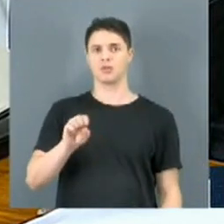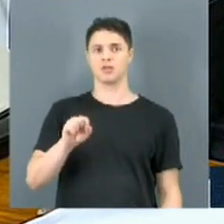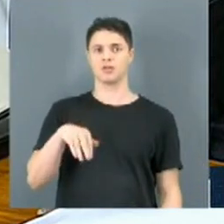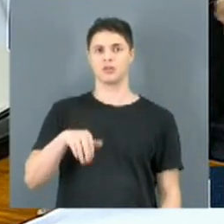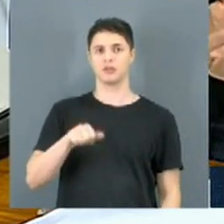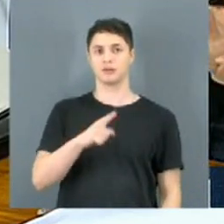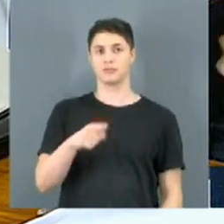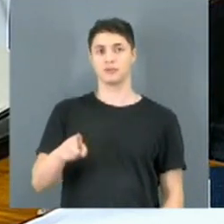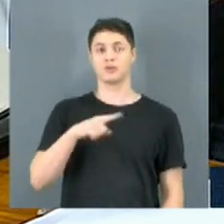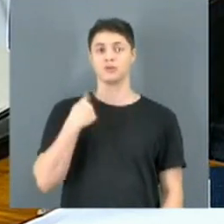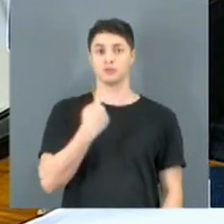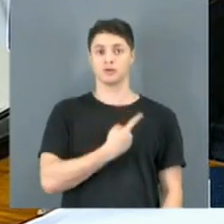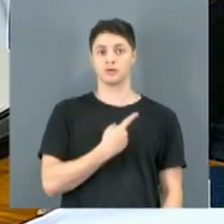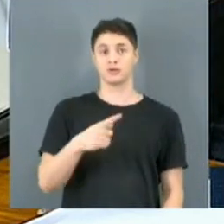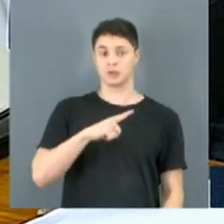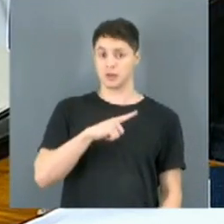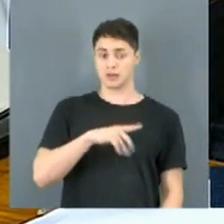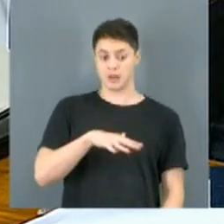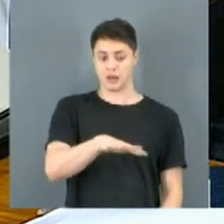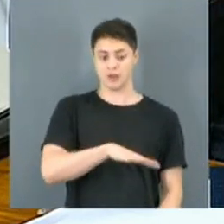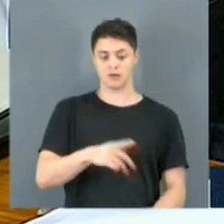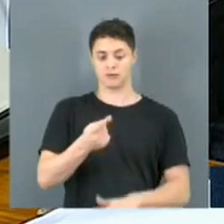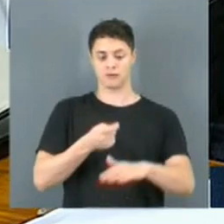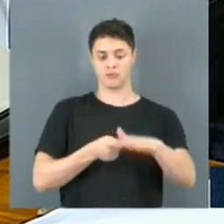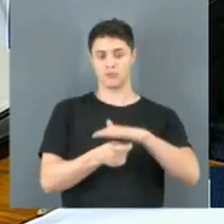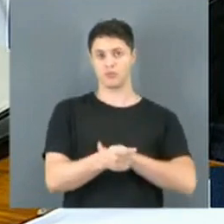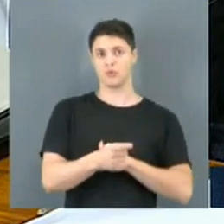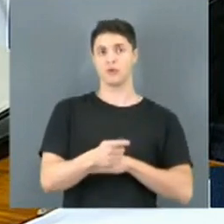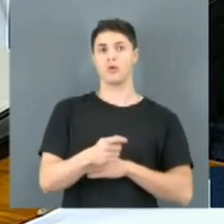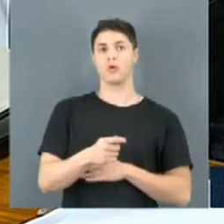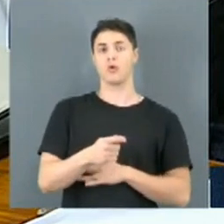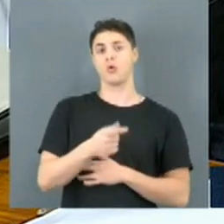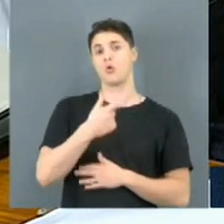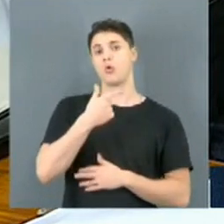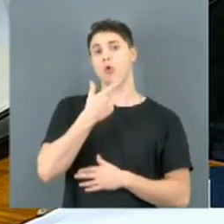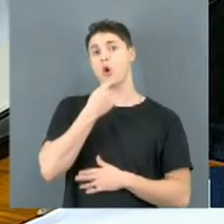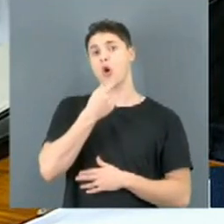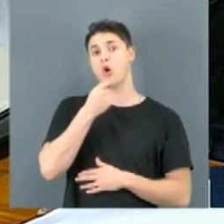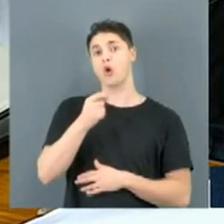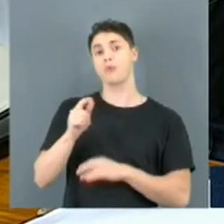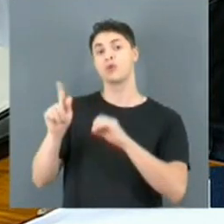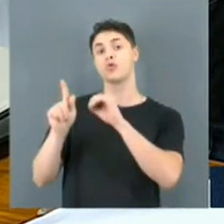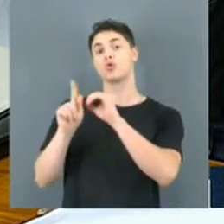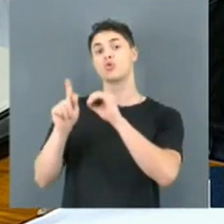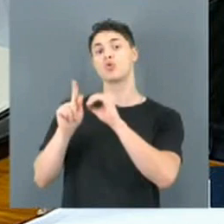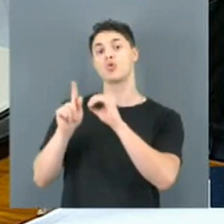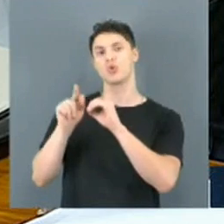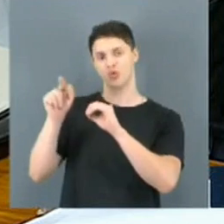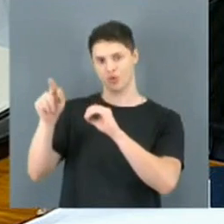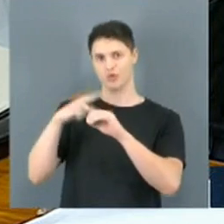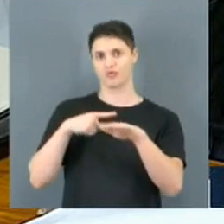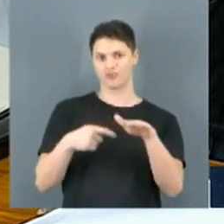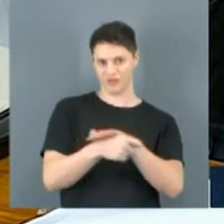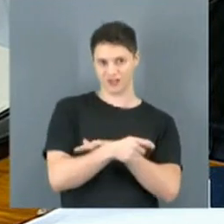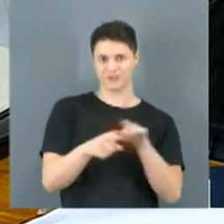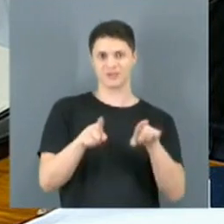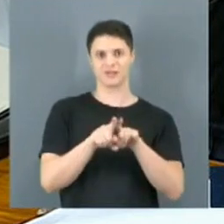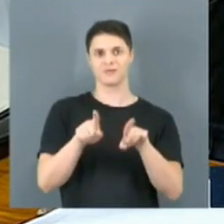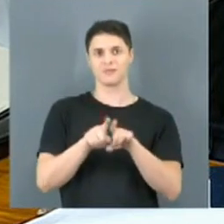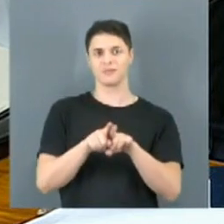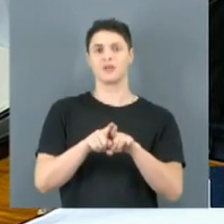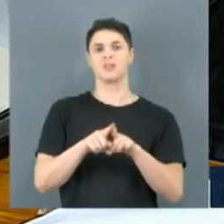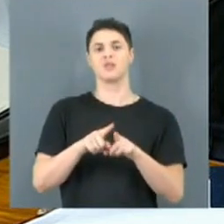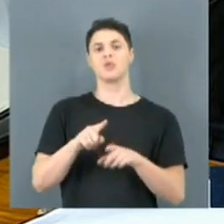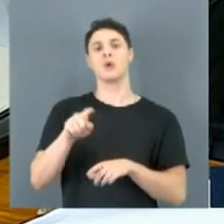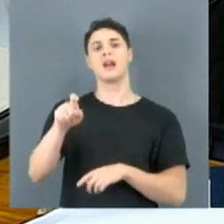a gente tem entre os nossos investidores o presidente global do Google, o John Hennessy, também o ACO da Thomson Reuters,